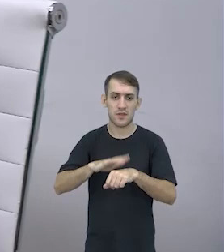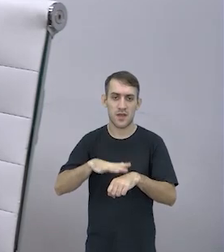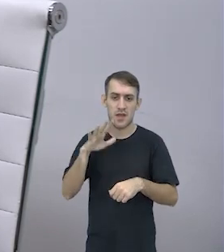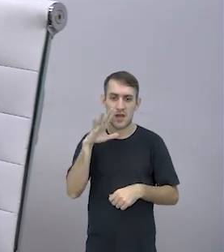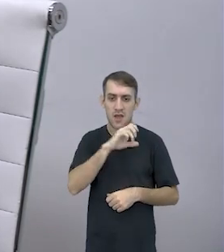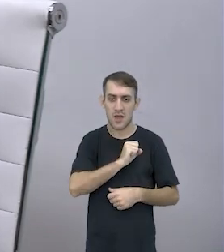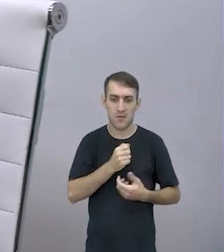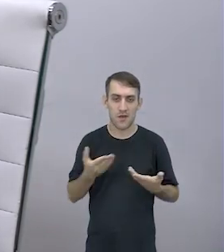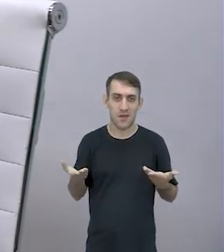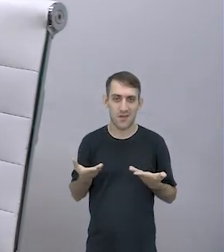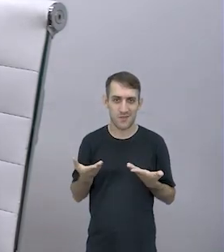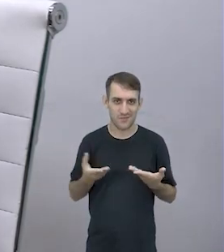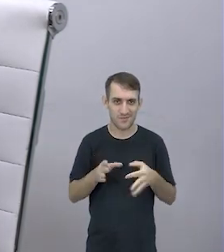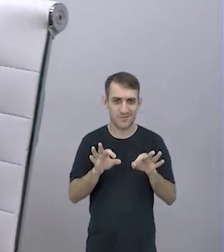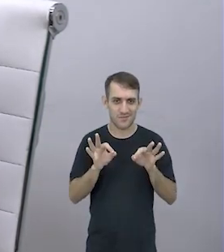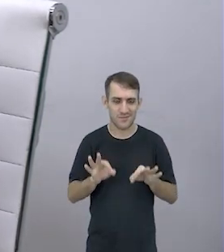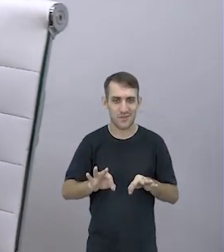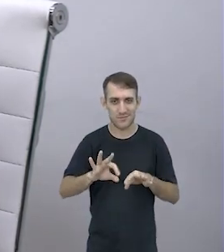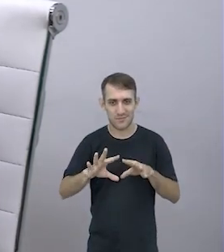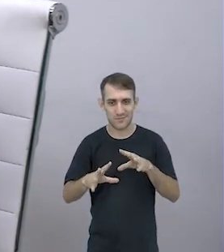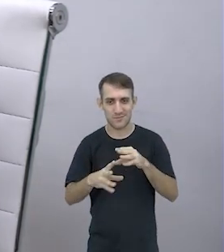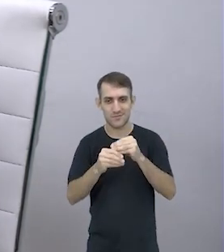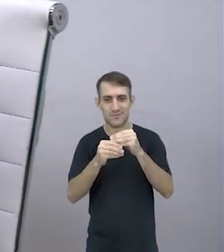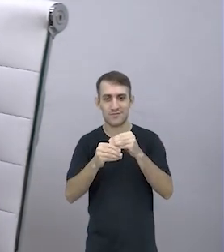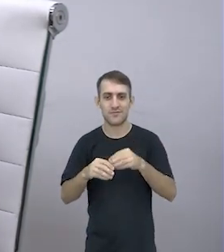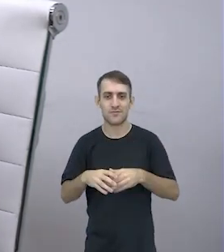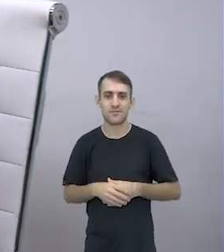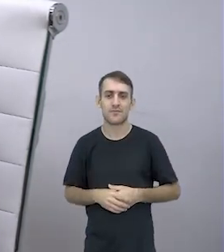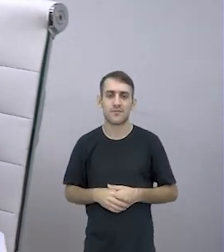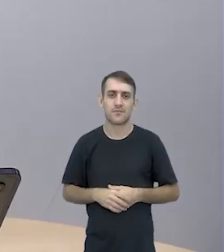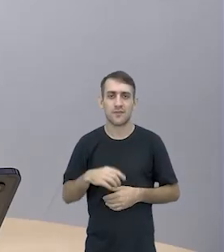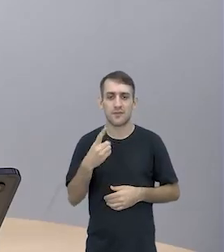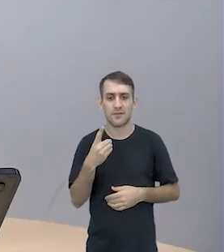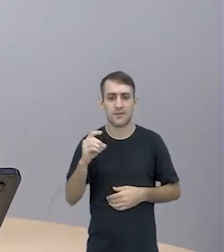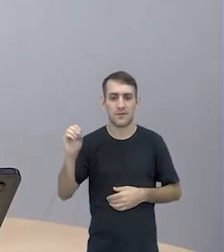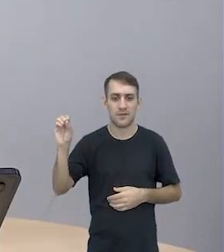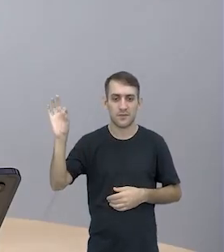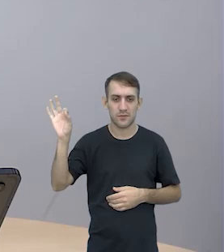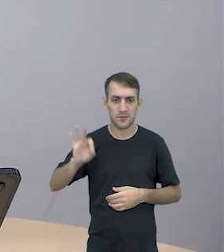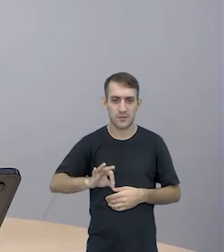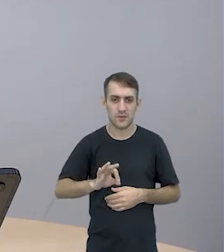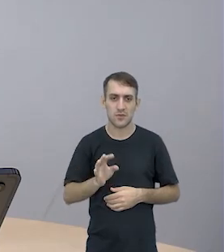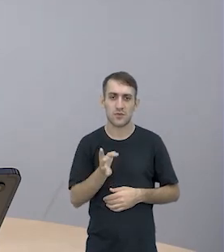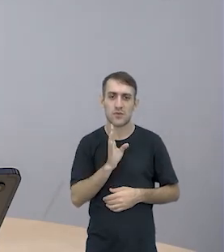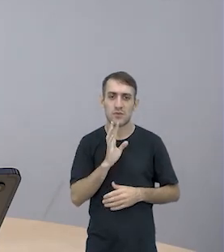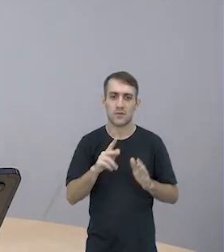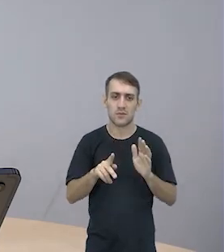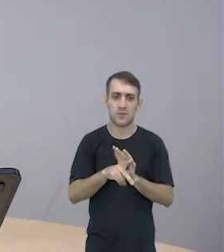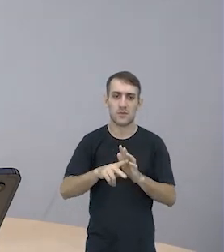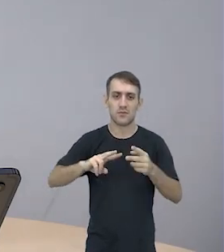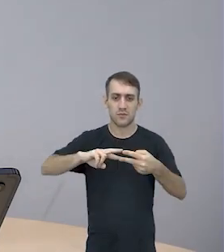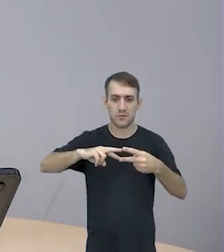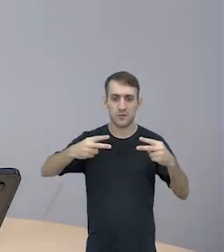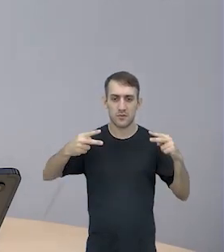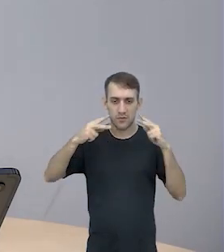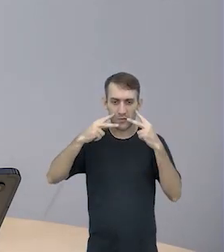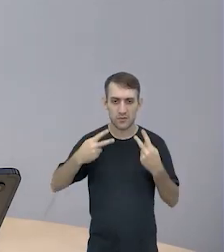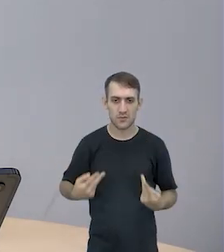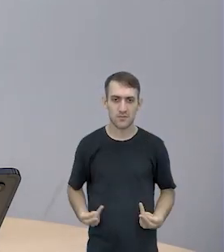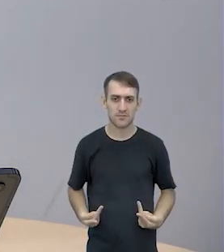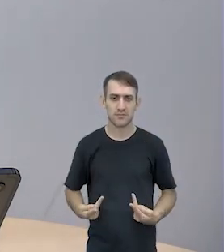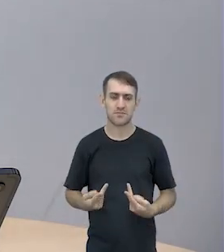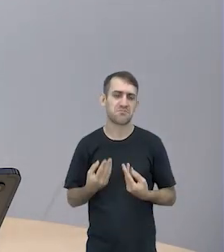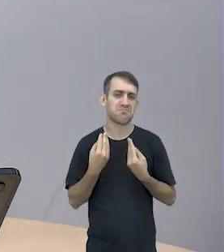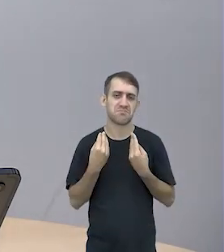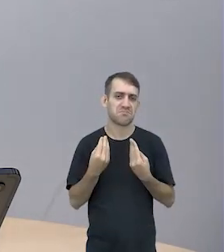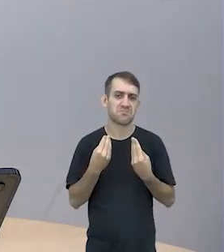rapidamente agora. Completada, Kimi. Então, 100% do conhecimento, então, do DNA humano, né? Para que serve